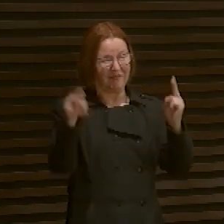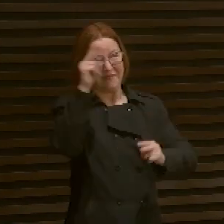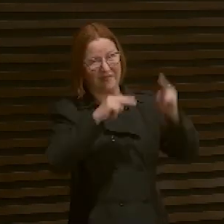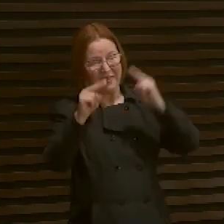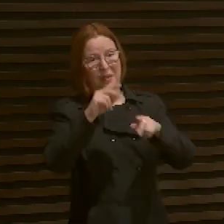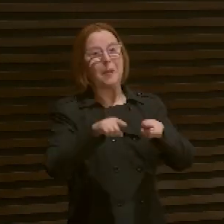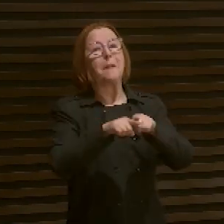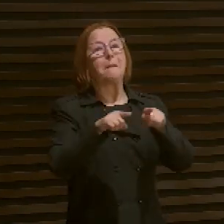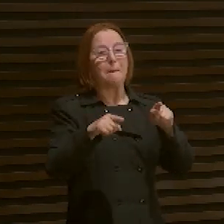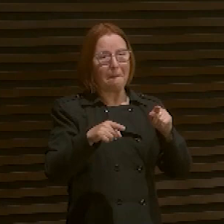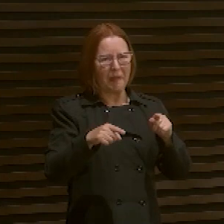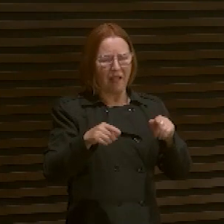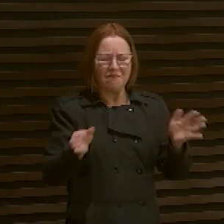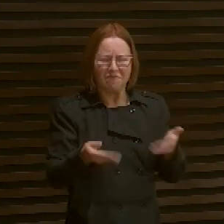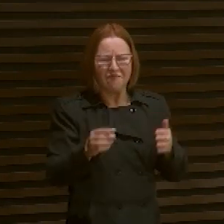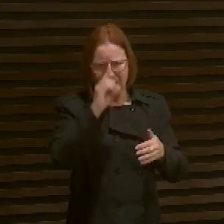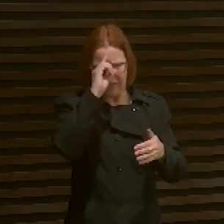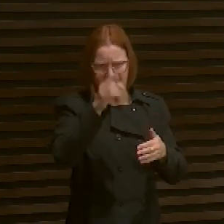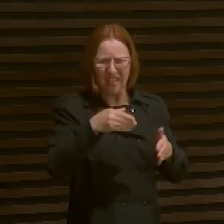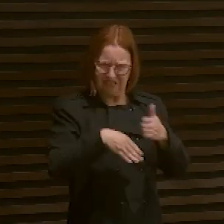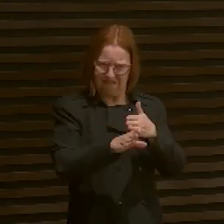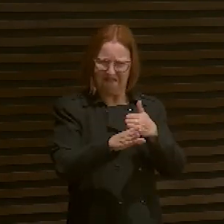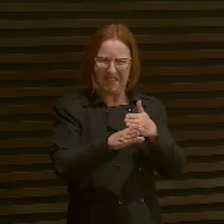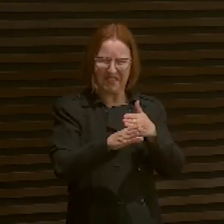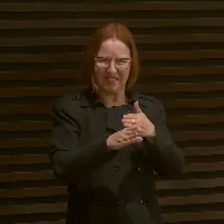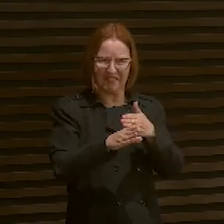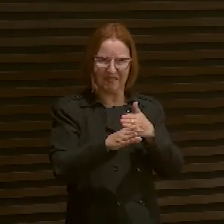os discípulos a embarcar rumo àquela tempestade.